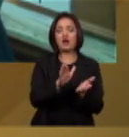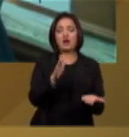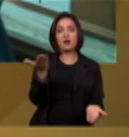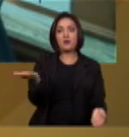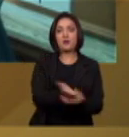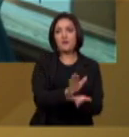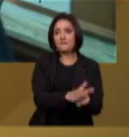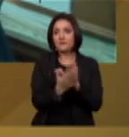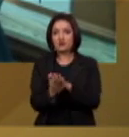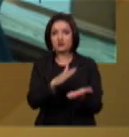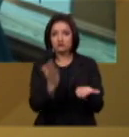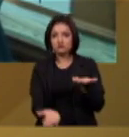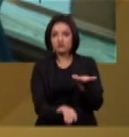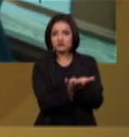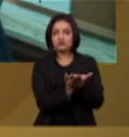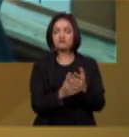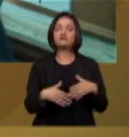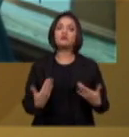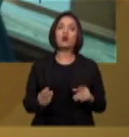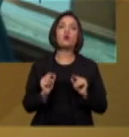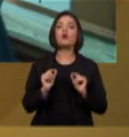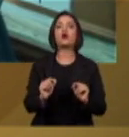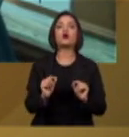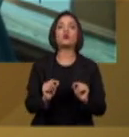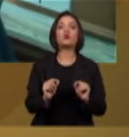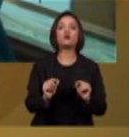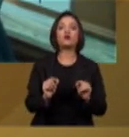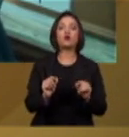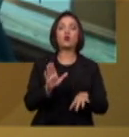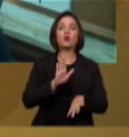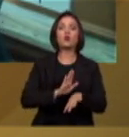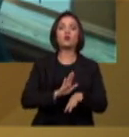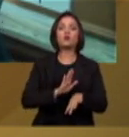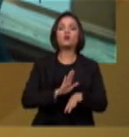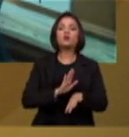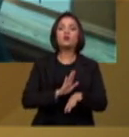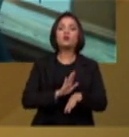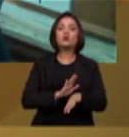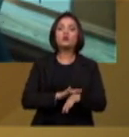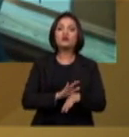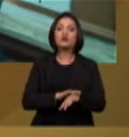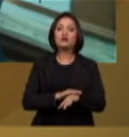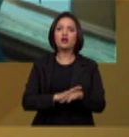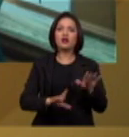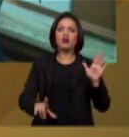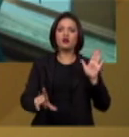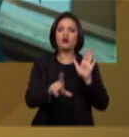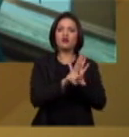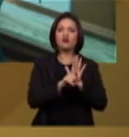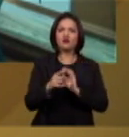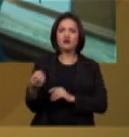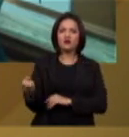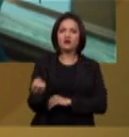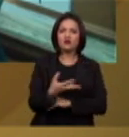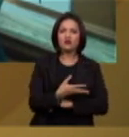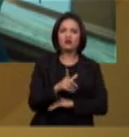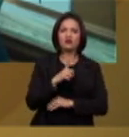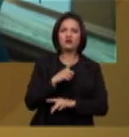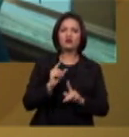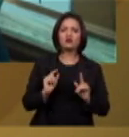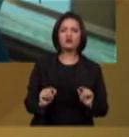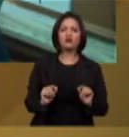fundo é único, aplicação no tempo da lei nova. E, no